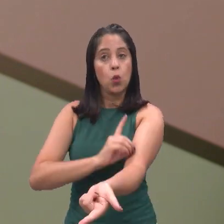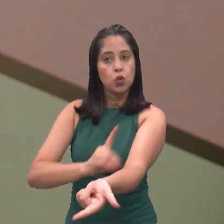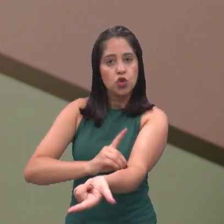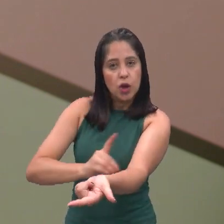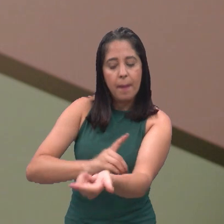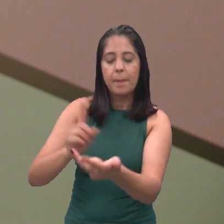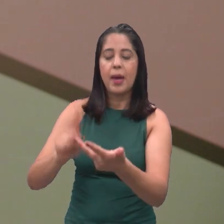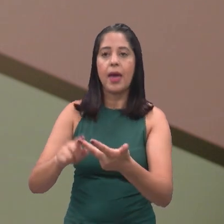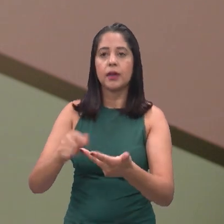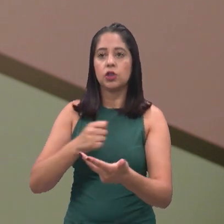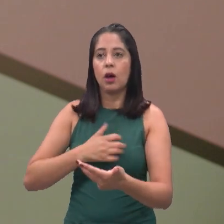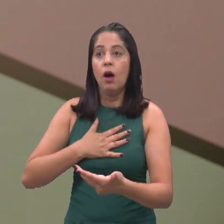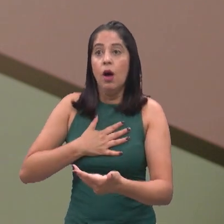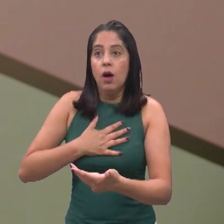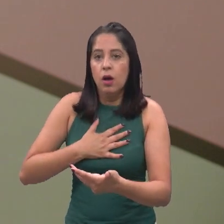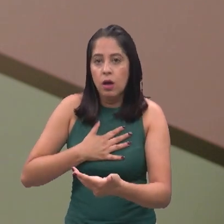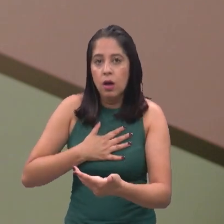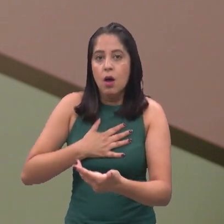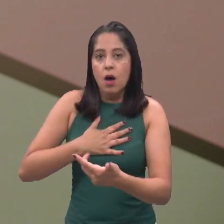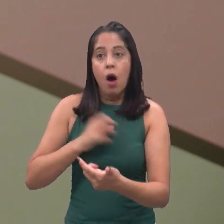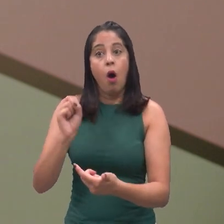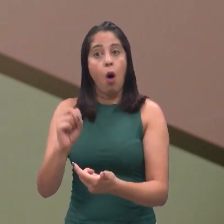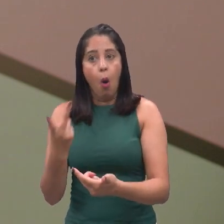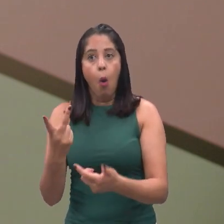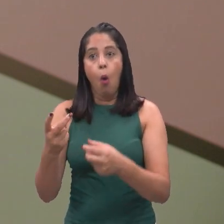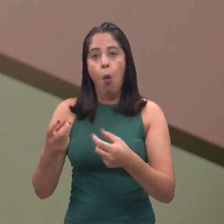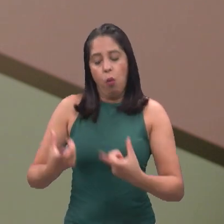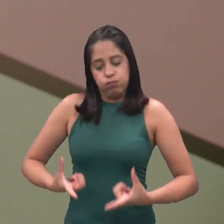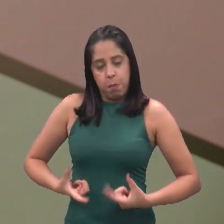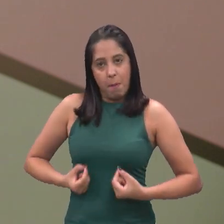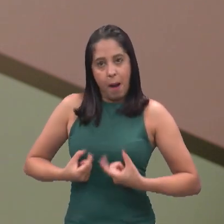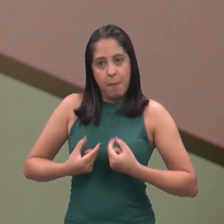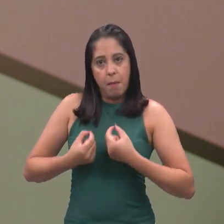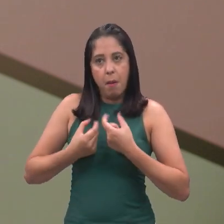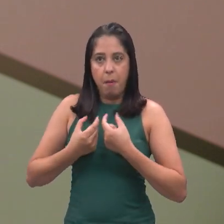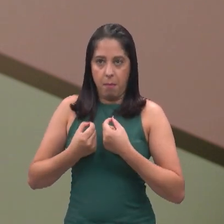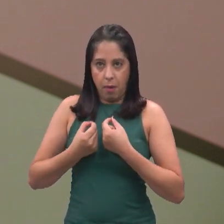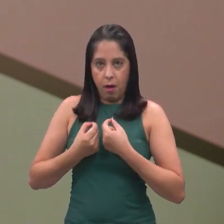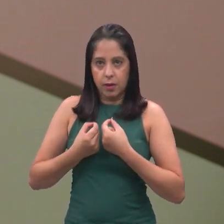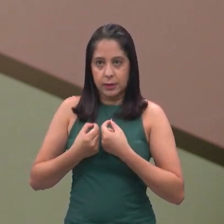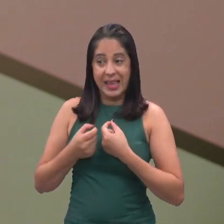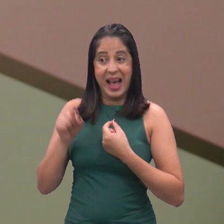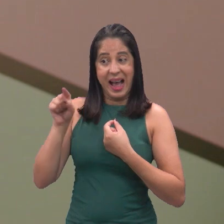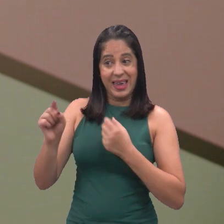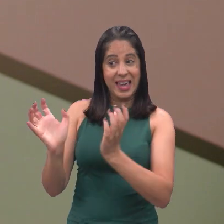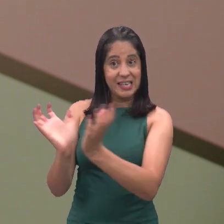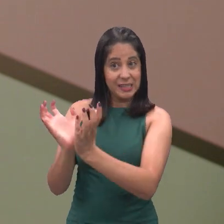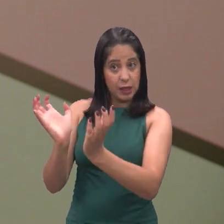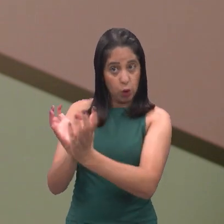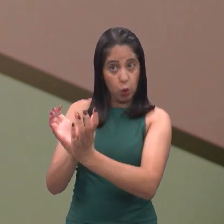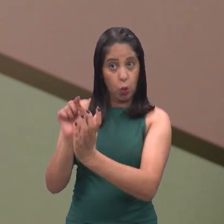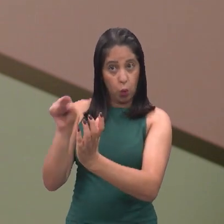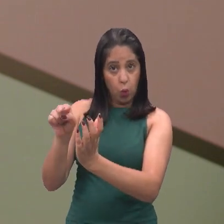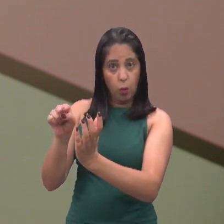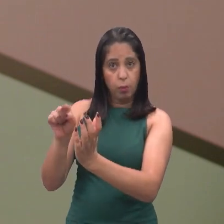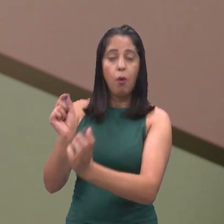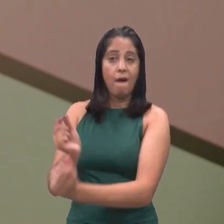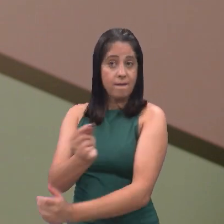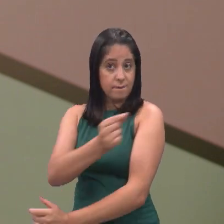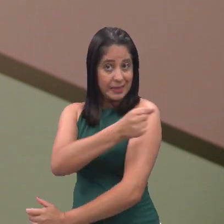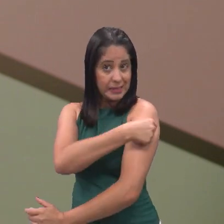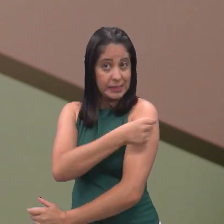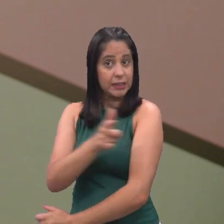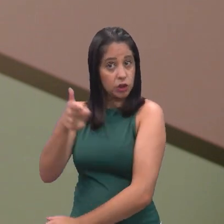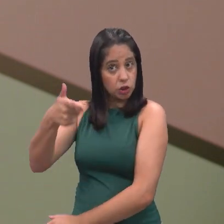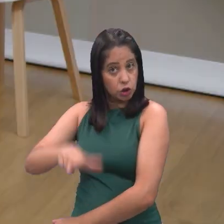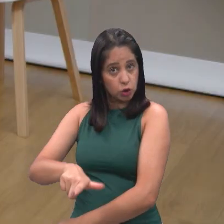eu tenho asma ou se eu tenho alguma doença oncológica, é o grupo de risco e aí esse grupo é contemplado com a vacina.